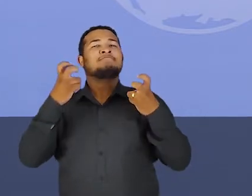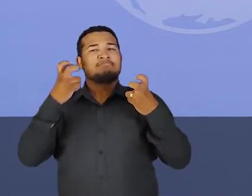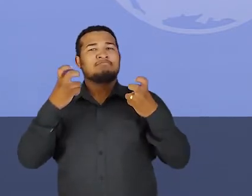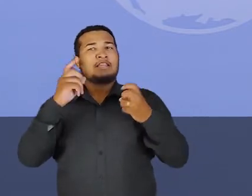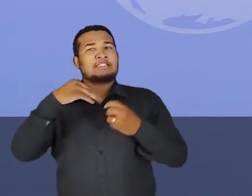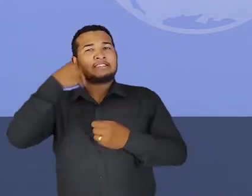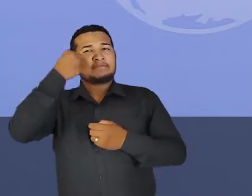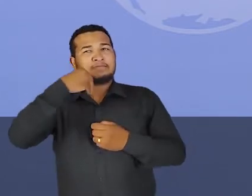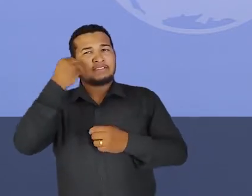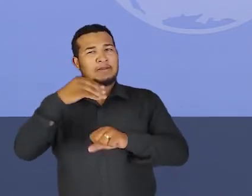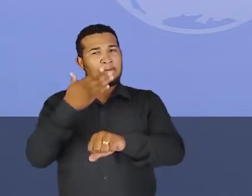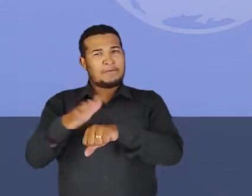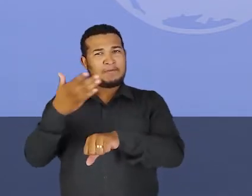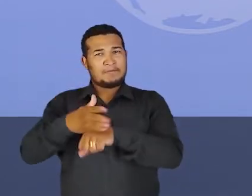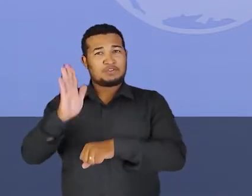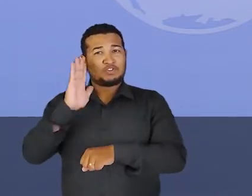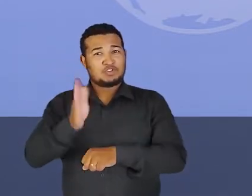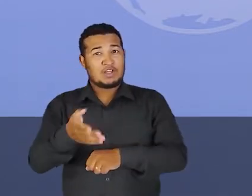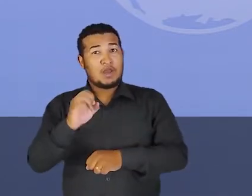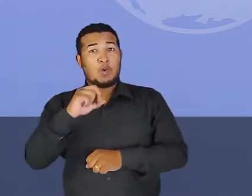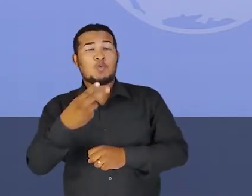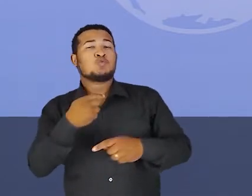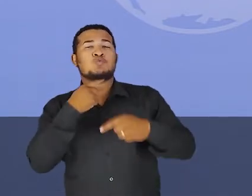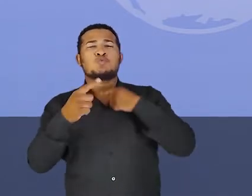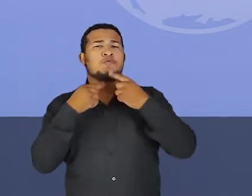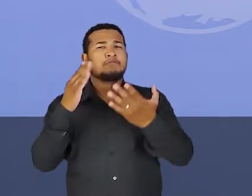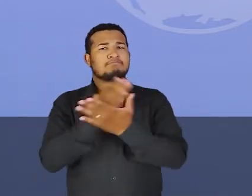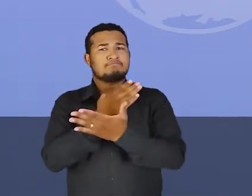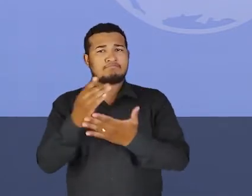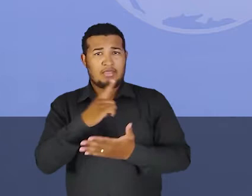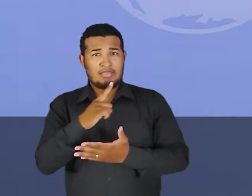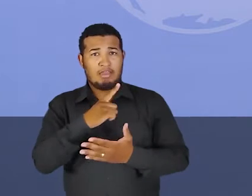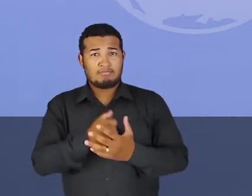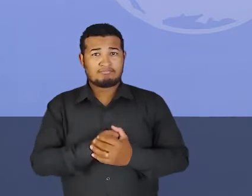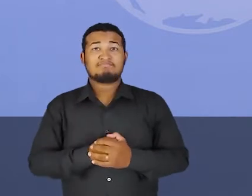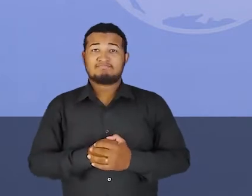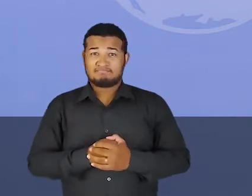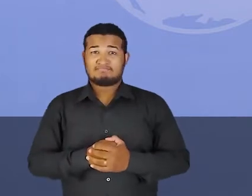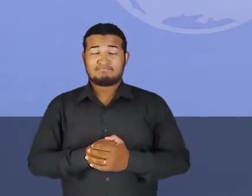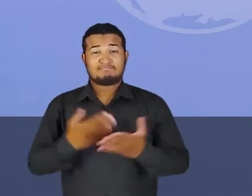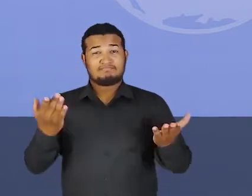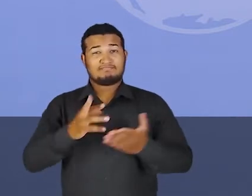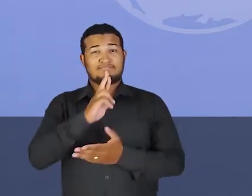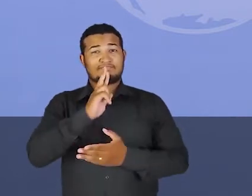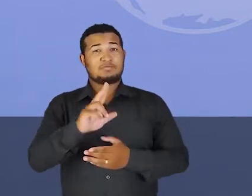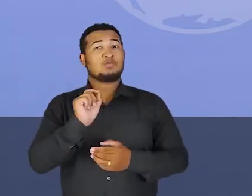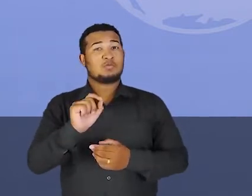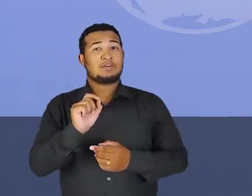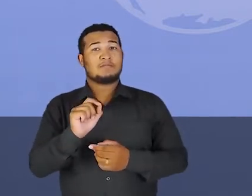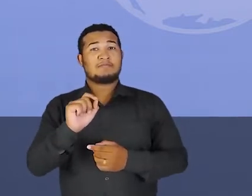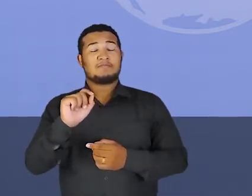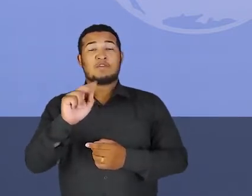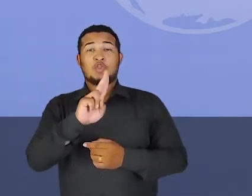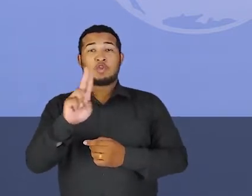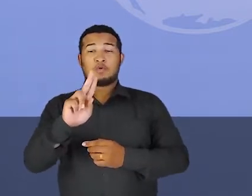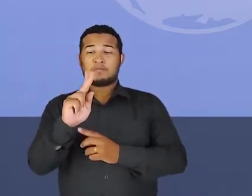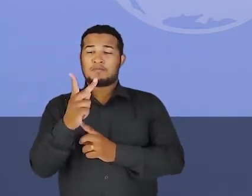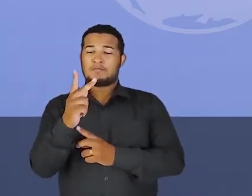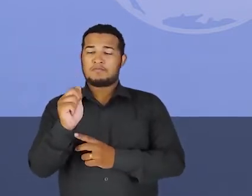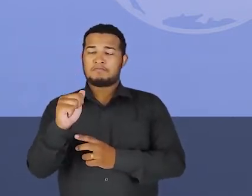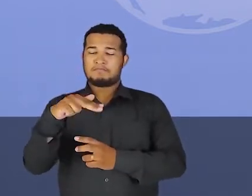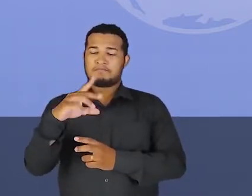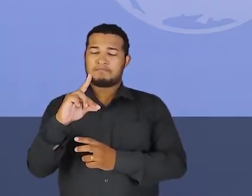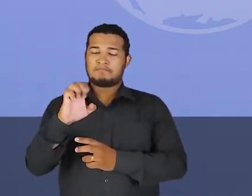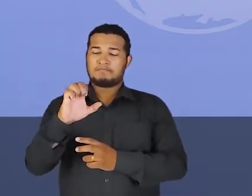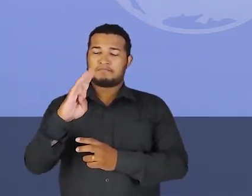vivenciando, praticando ela? Ou ainda tem alguma dúvida? Então, agora vamos para a resposta. A modalidade é o handebol.